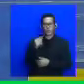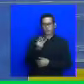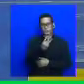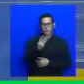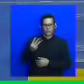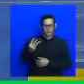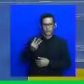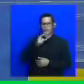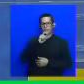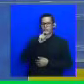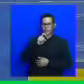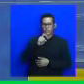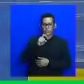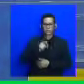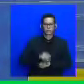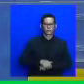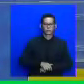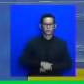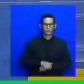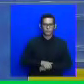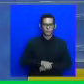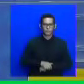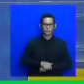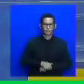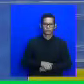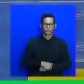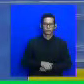33. Bola verde.